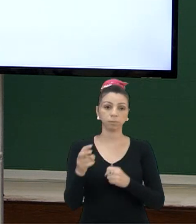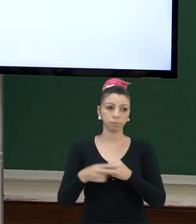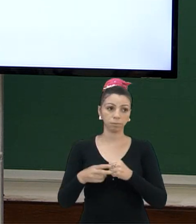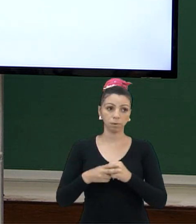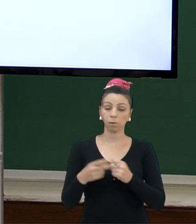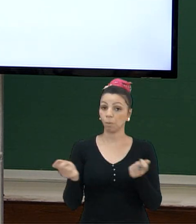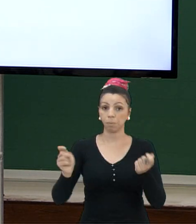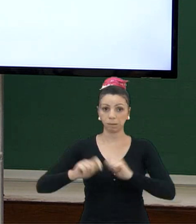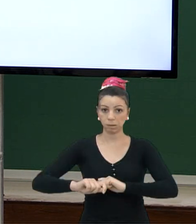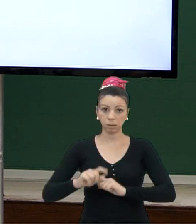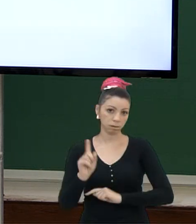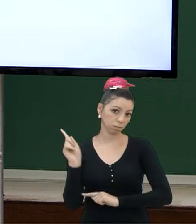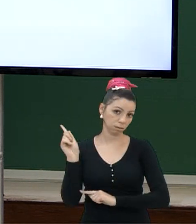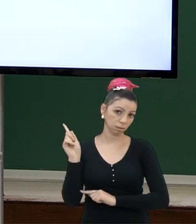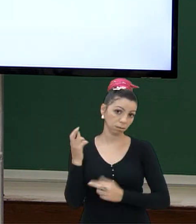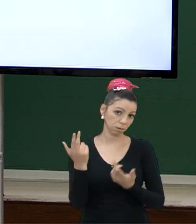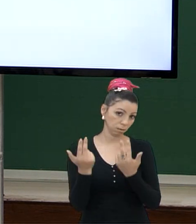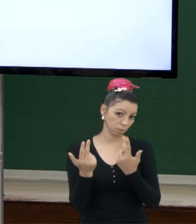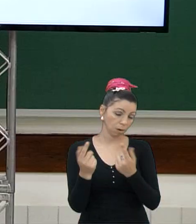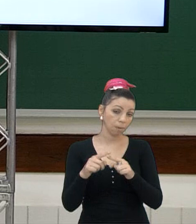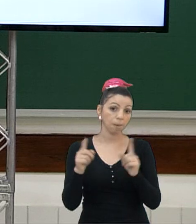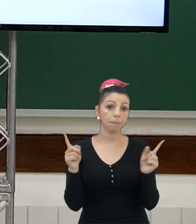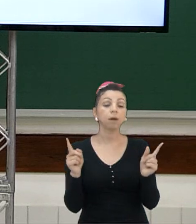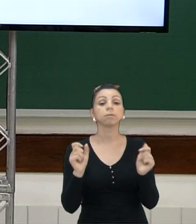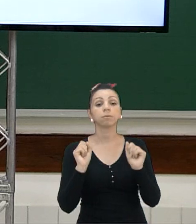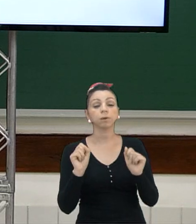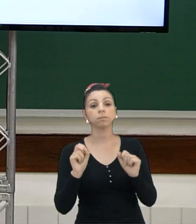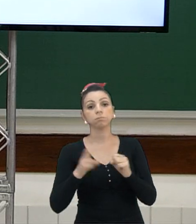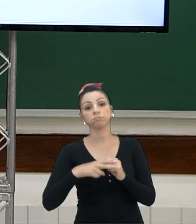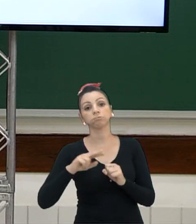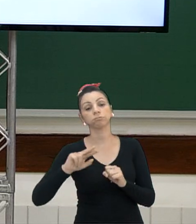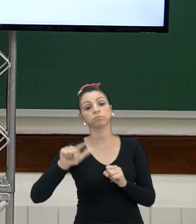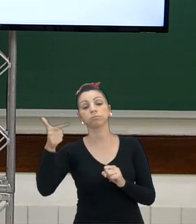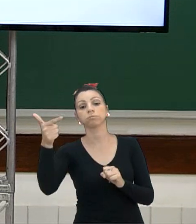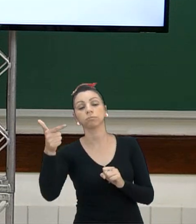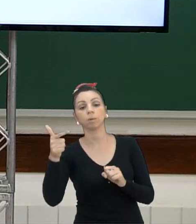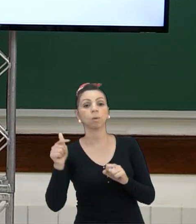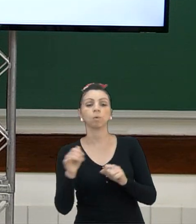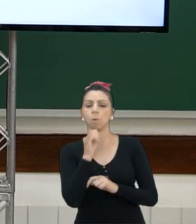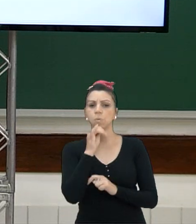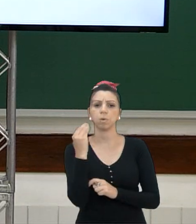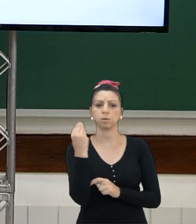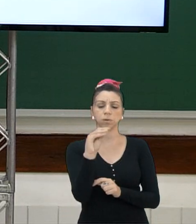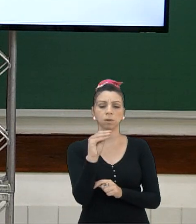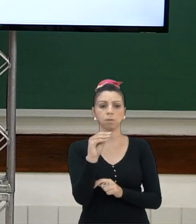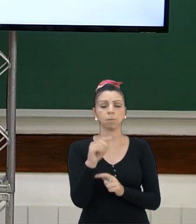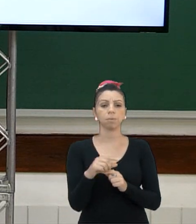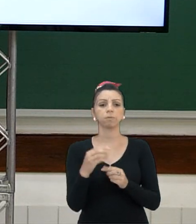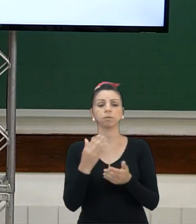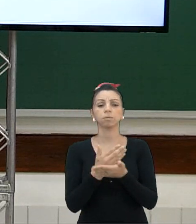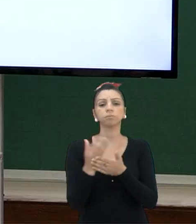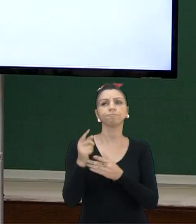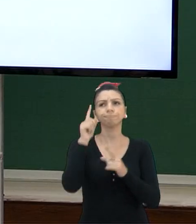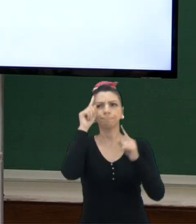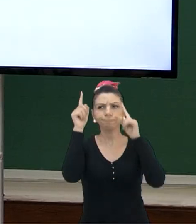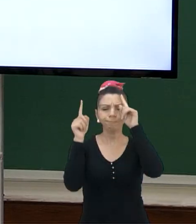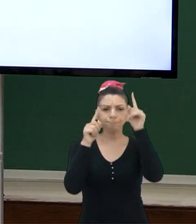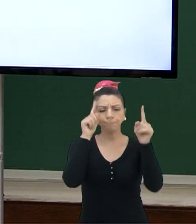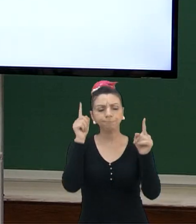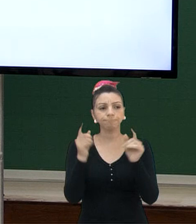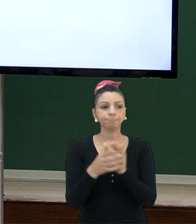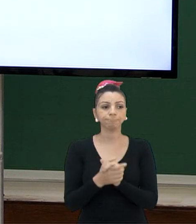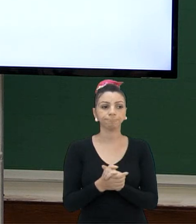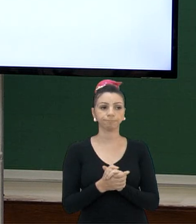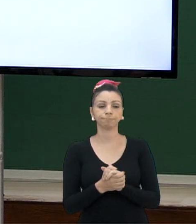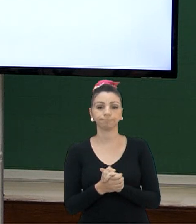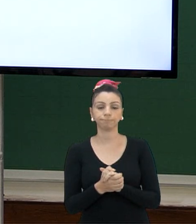precisam utilizar esses mesmos verbos. Podem utilizar outros. Só coloquei uns exemplos para que a gente comece a pensar melhor.